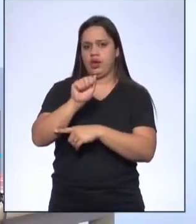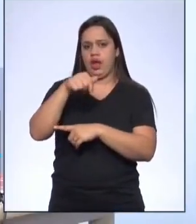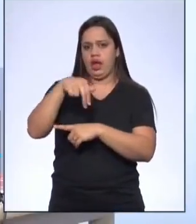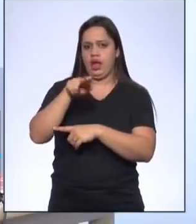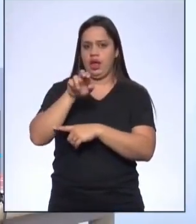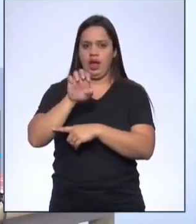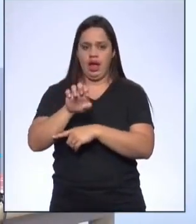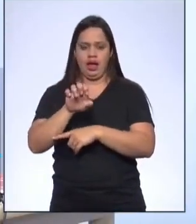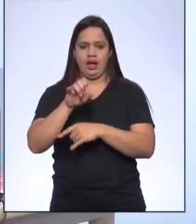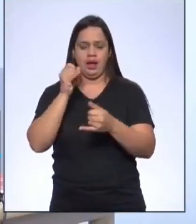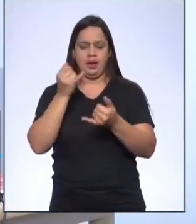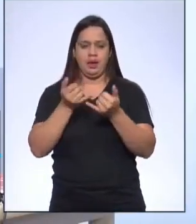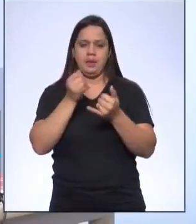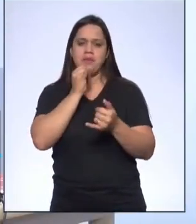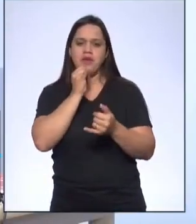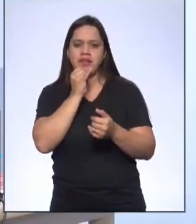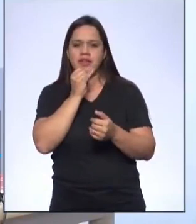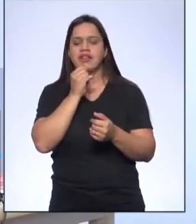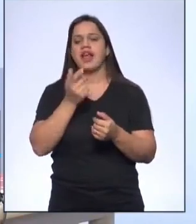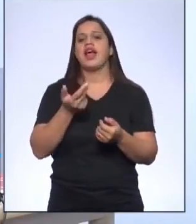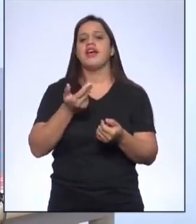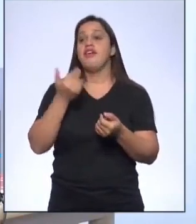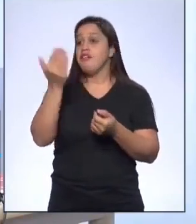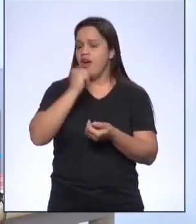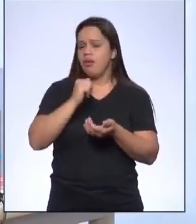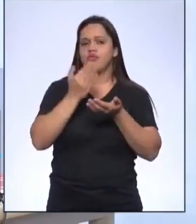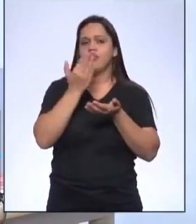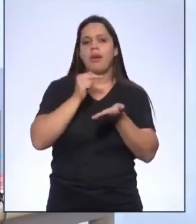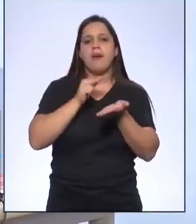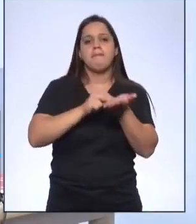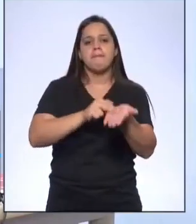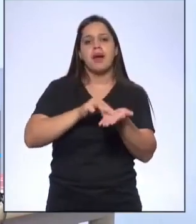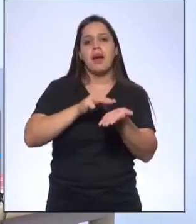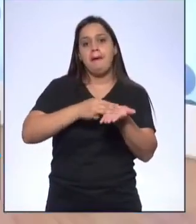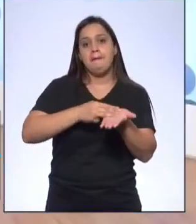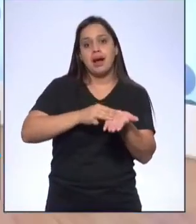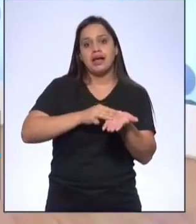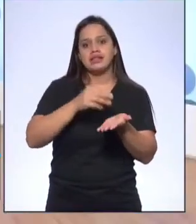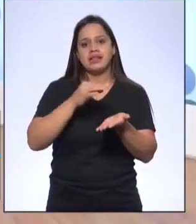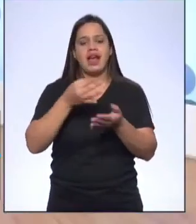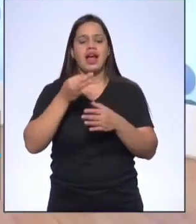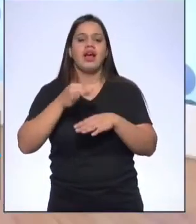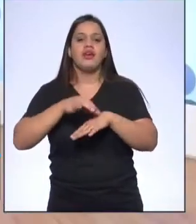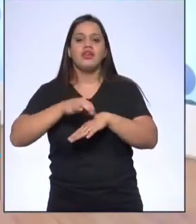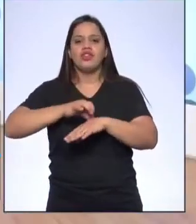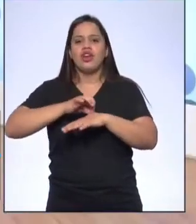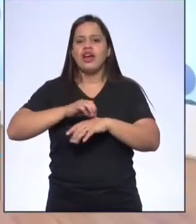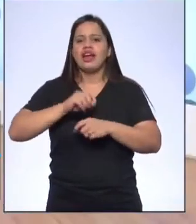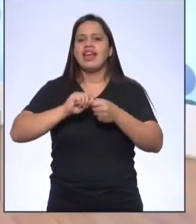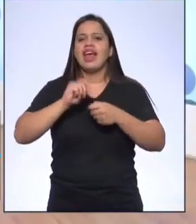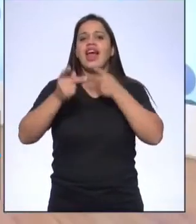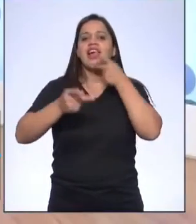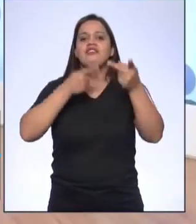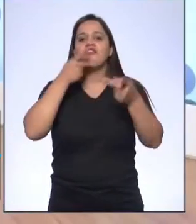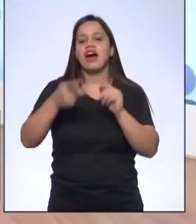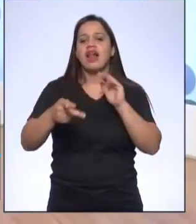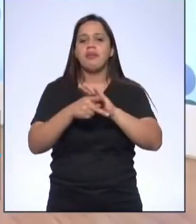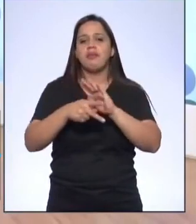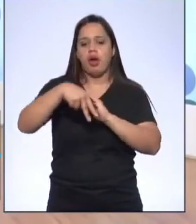Nós vamos comer pastel de carne. Quem será que fala assim, nós? A gente brinca